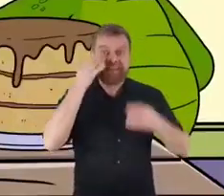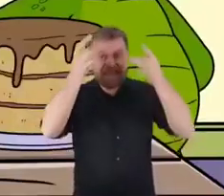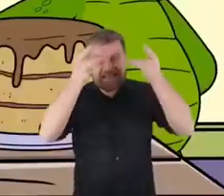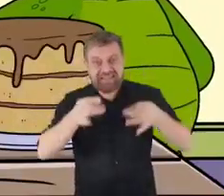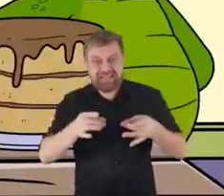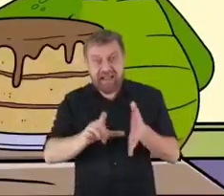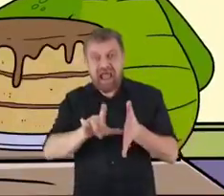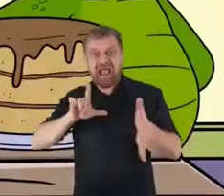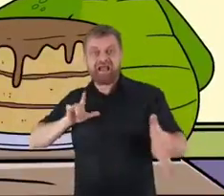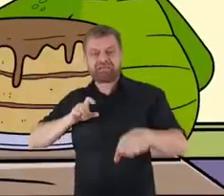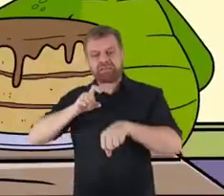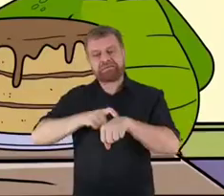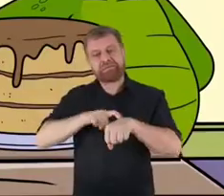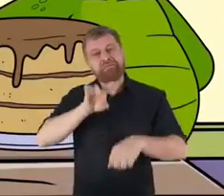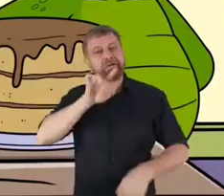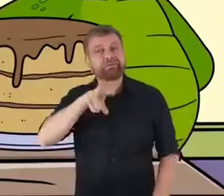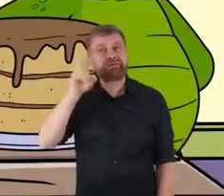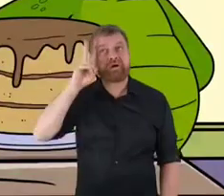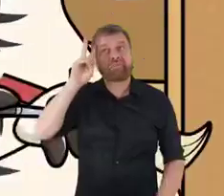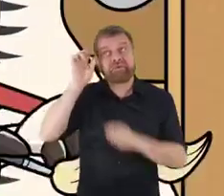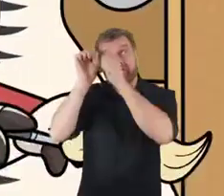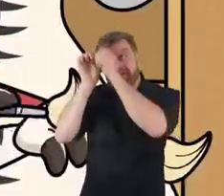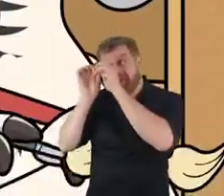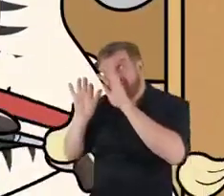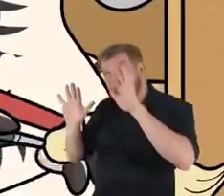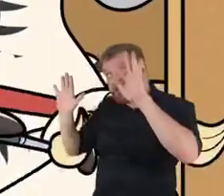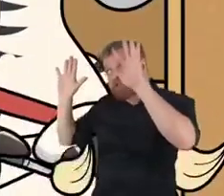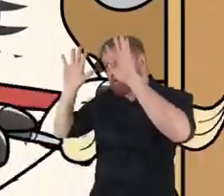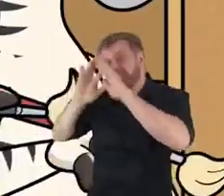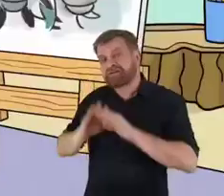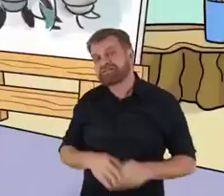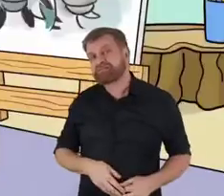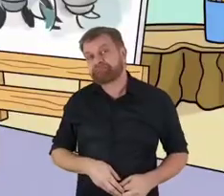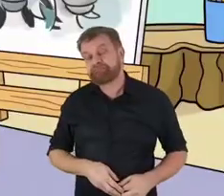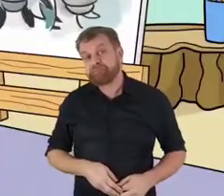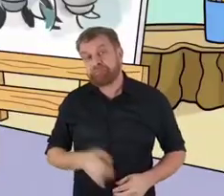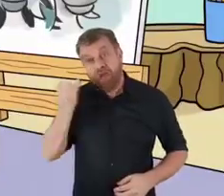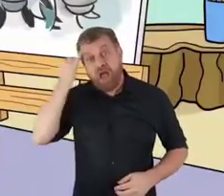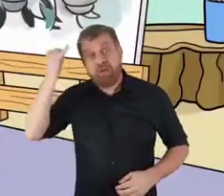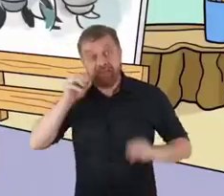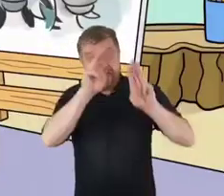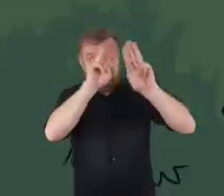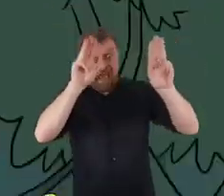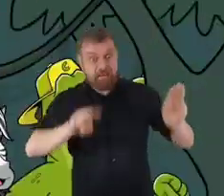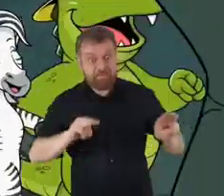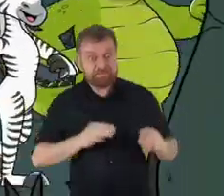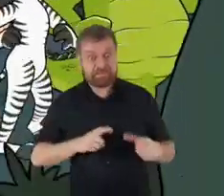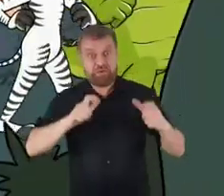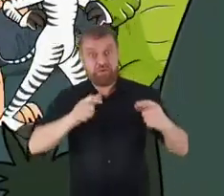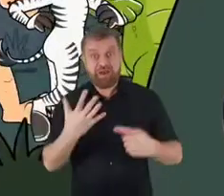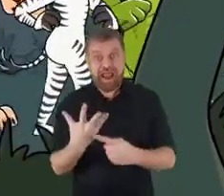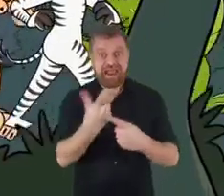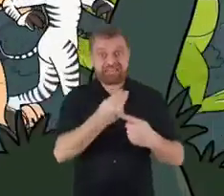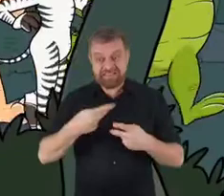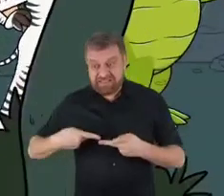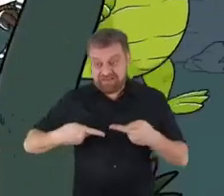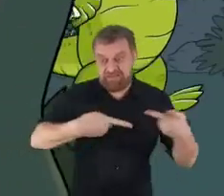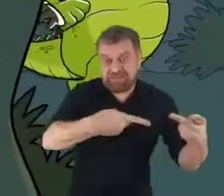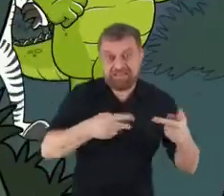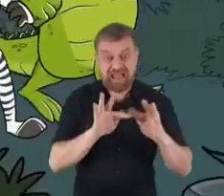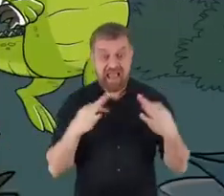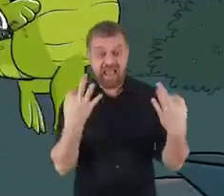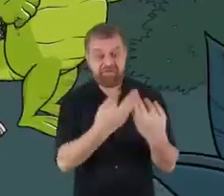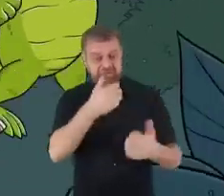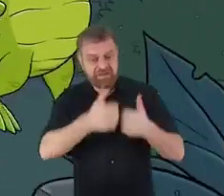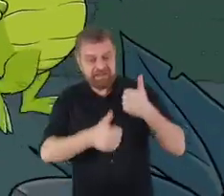antes que o tempo torne isso apenas uma lembrança. Que tal visitar museus ou espaços de arte? E ter o dia do esporte em